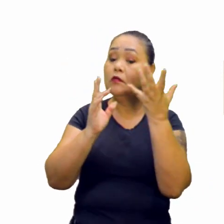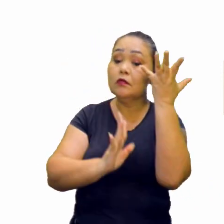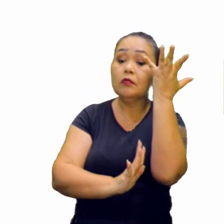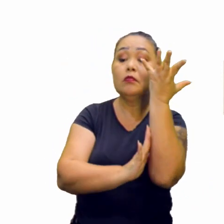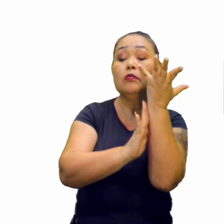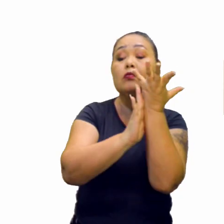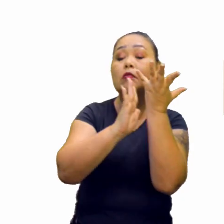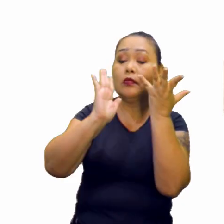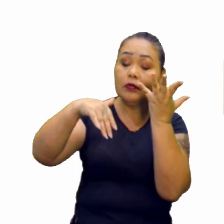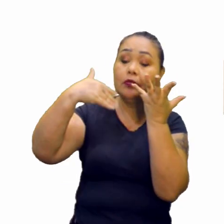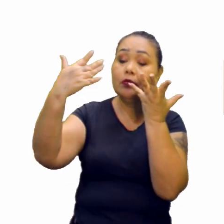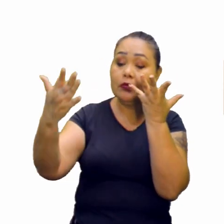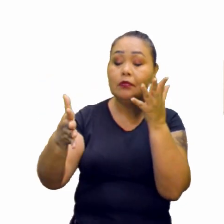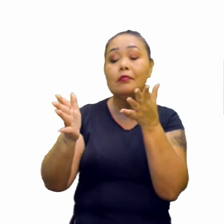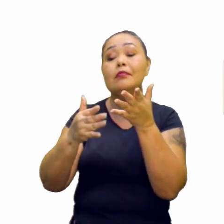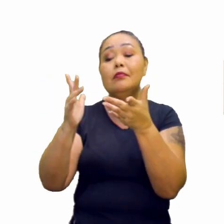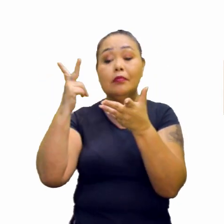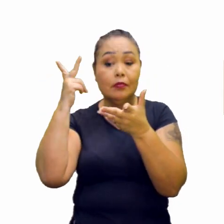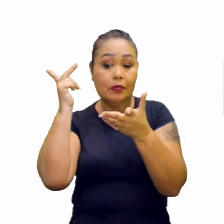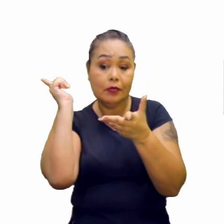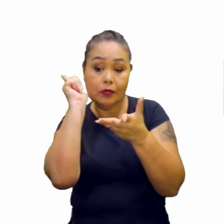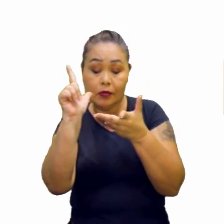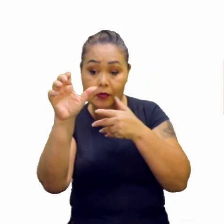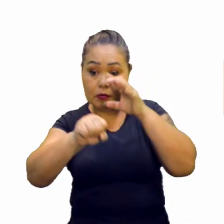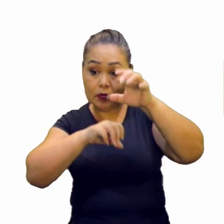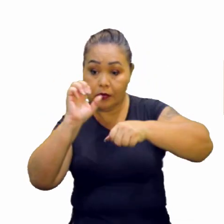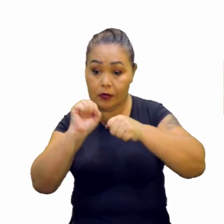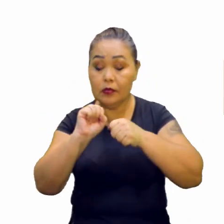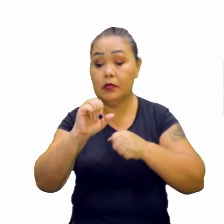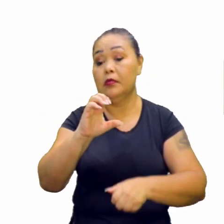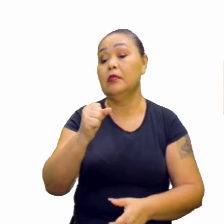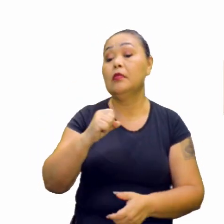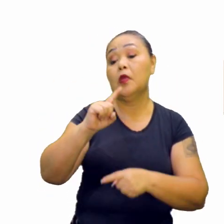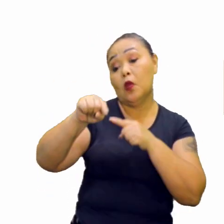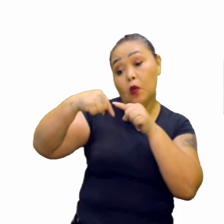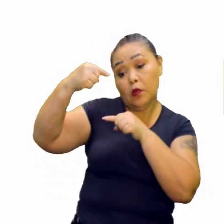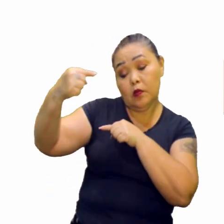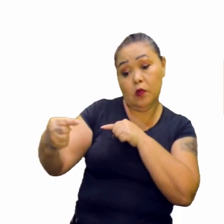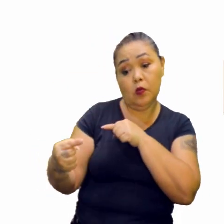passou anterior para a próxima ou